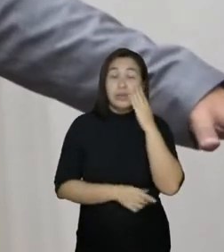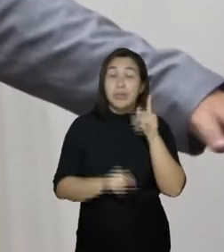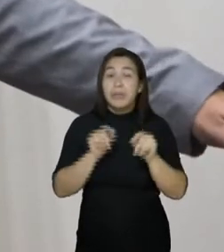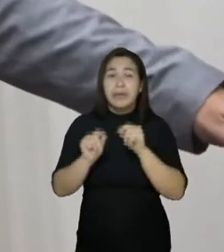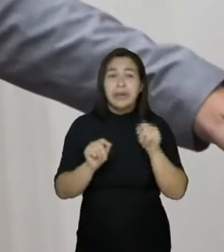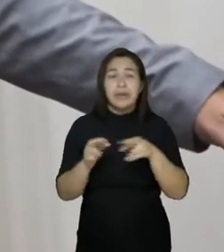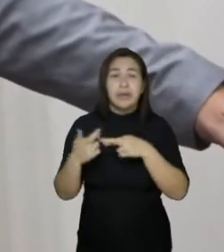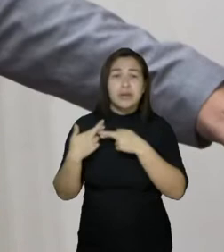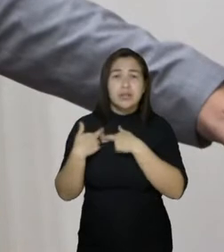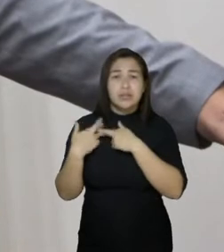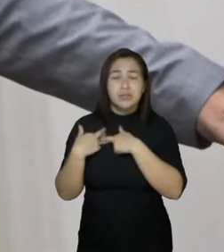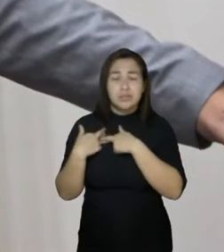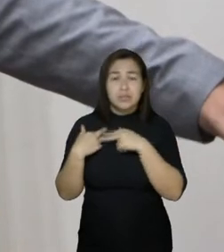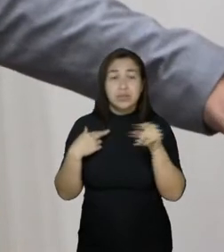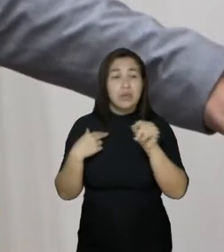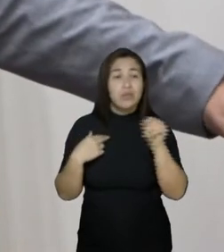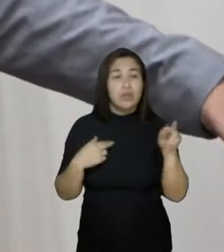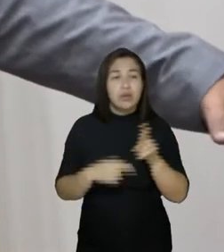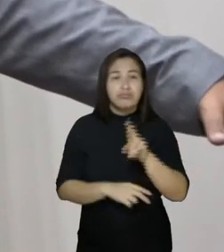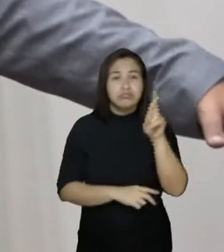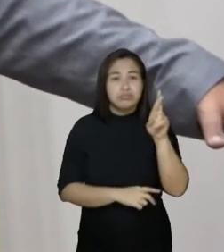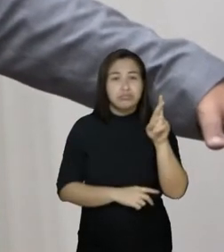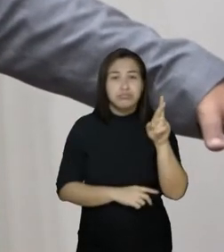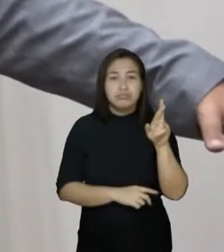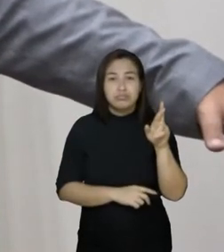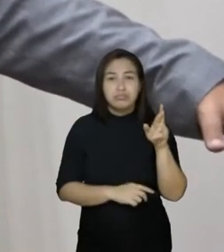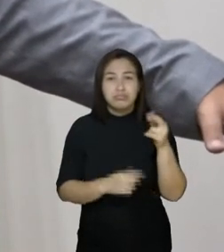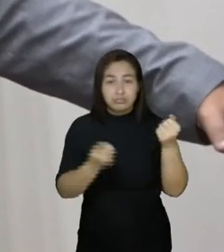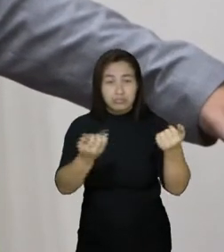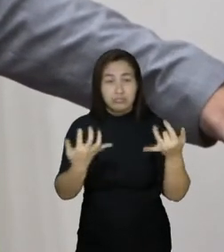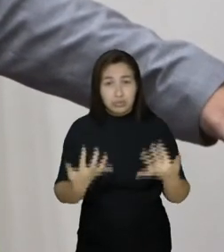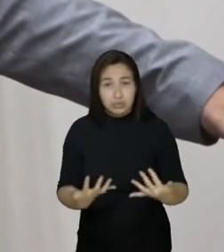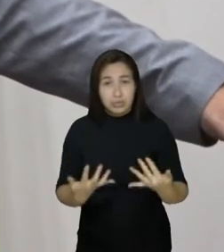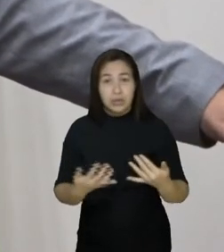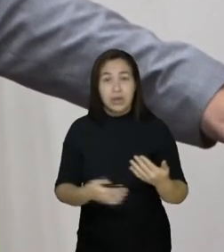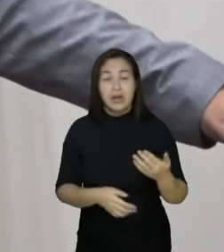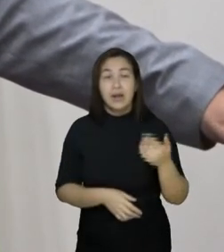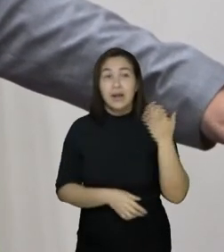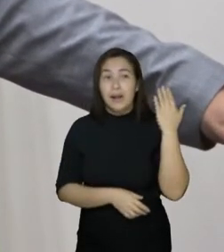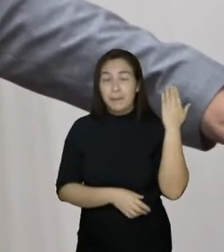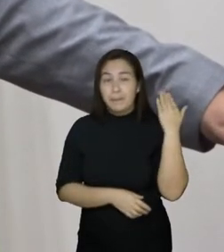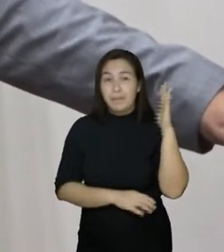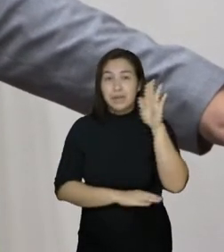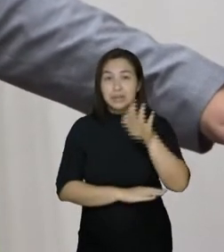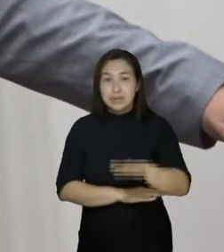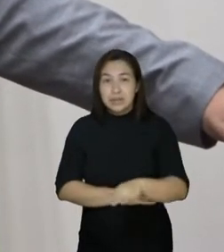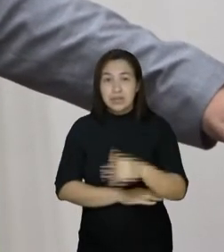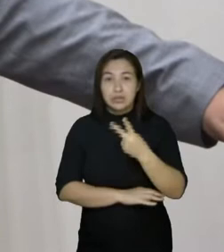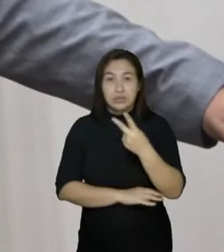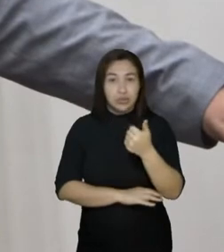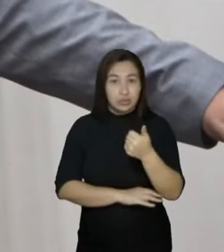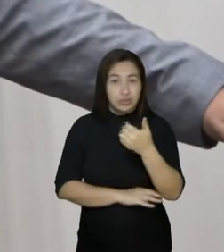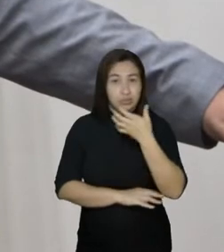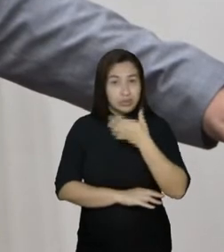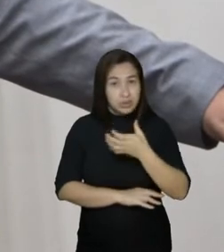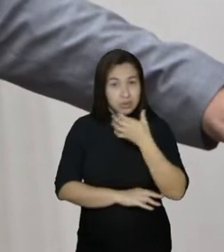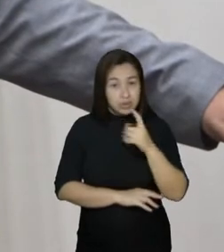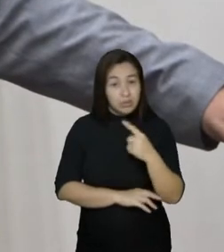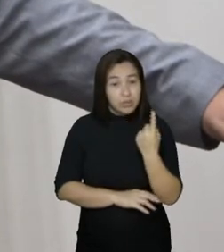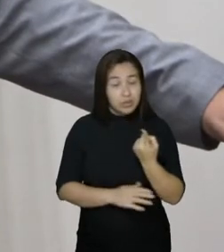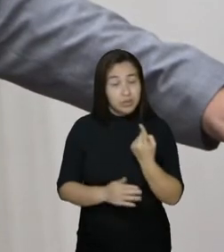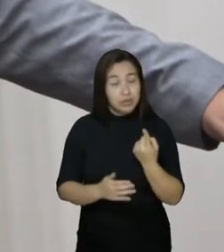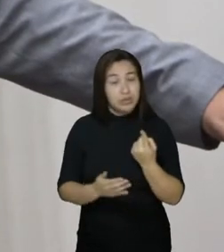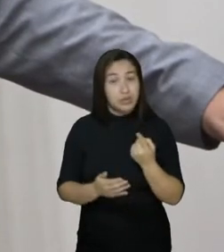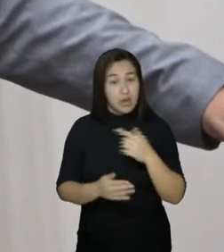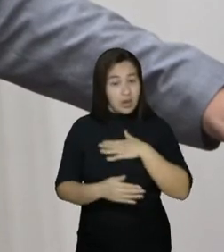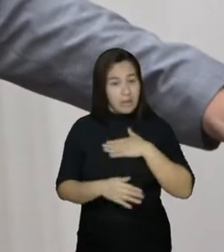por relatar isso, para conversar e explicar que naquela tarde de 21 de dezembro nós aprovamos, nós não, com